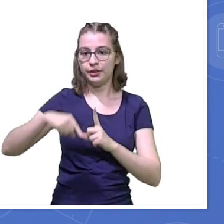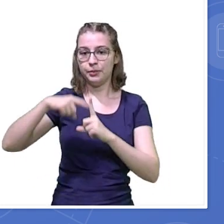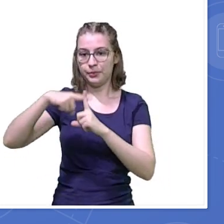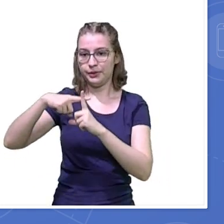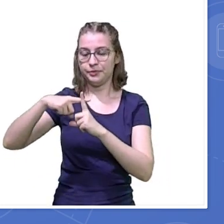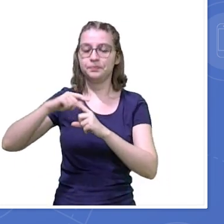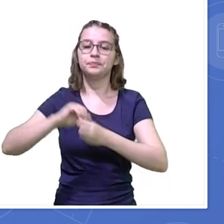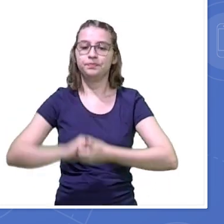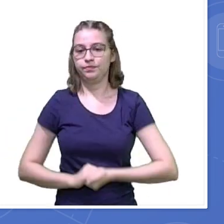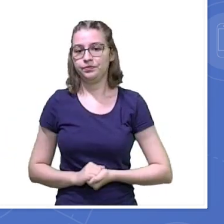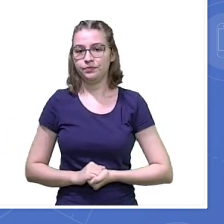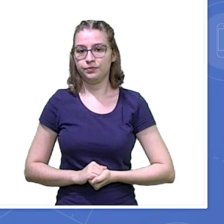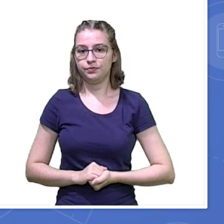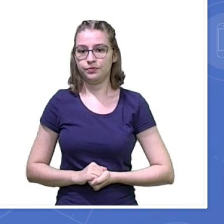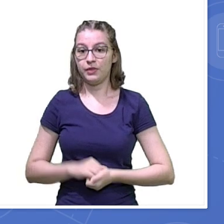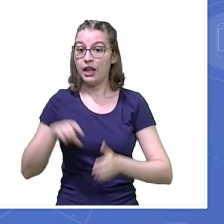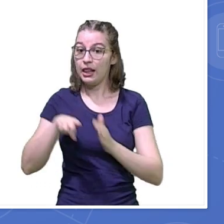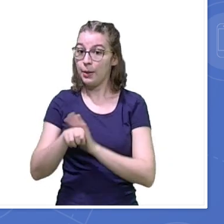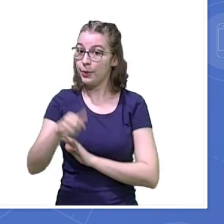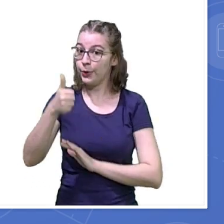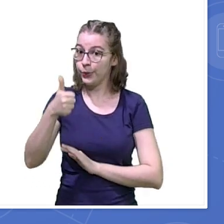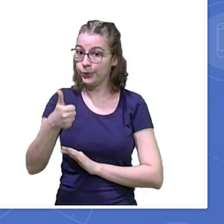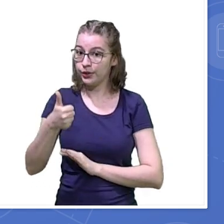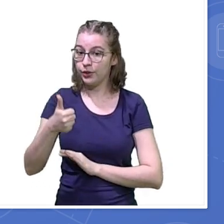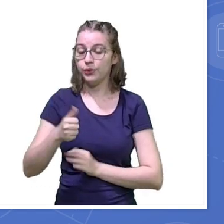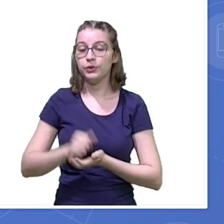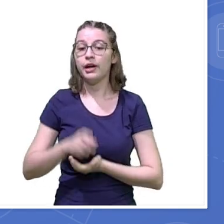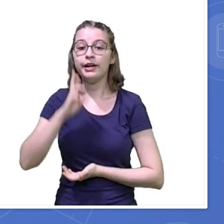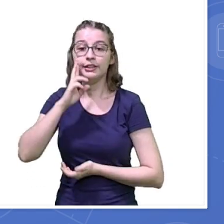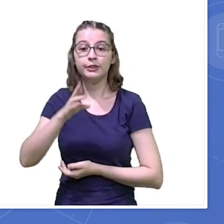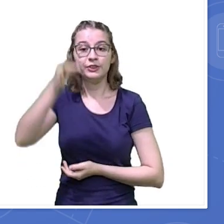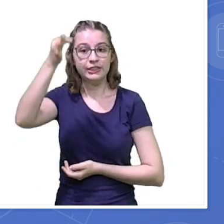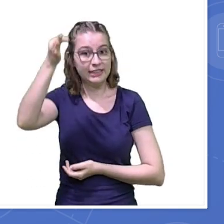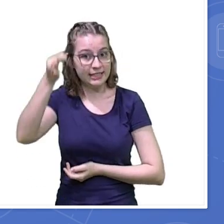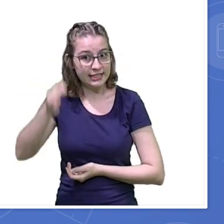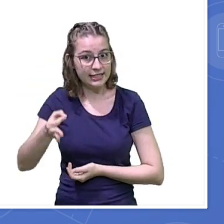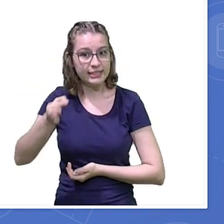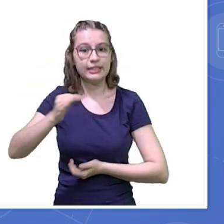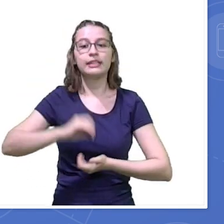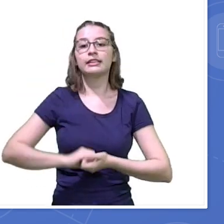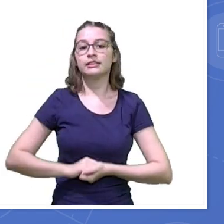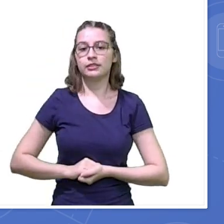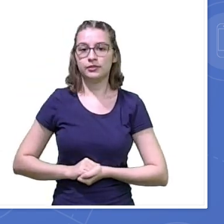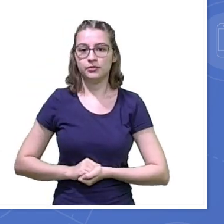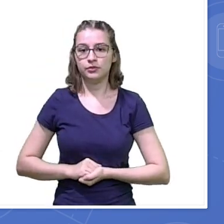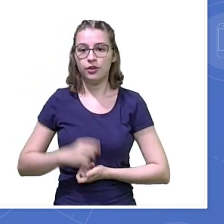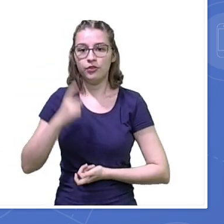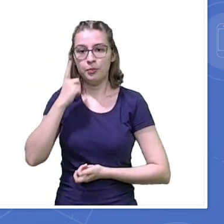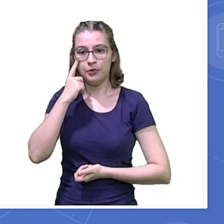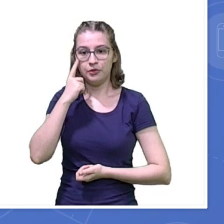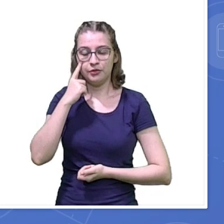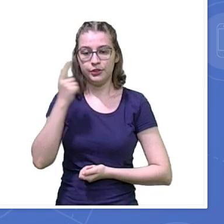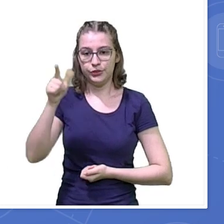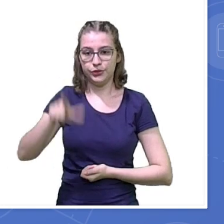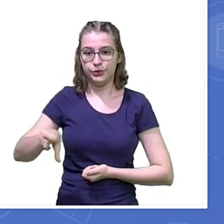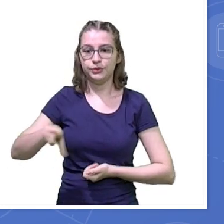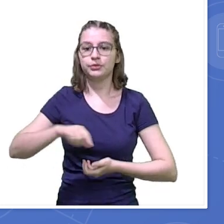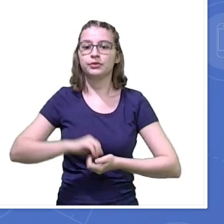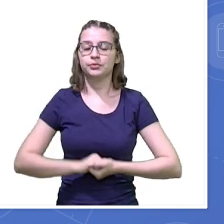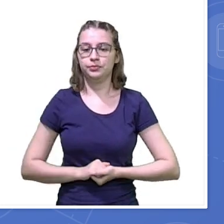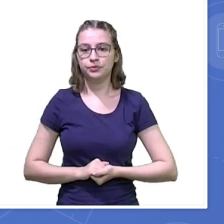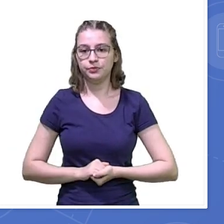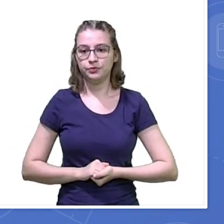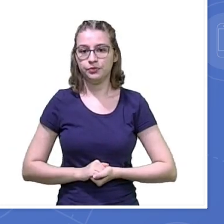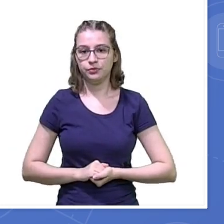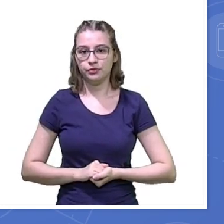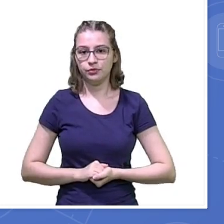resposta correta dessa questão 1 aí, que mostra, que a gente vai ver de novo, né? Que mostra esse texto aí que a gente vai ver agora aí na